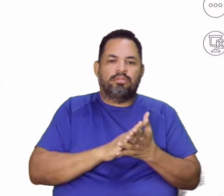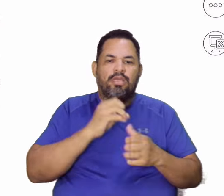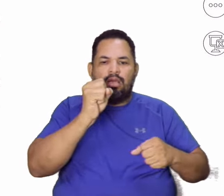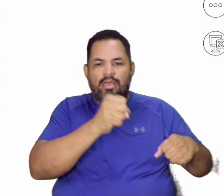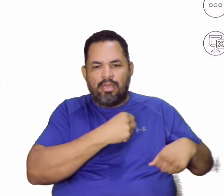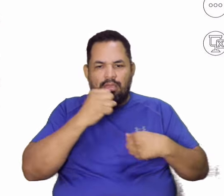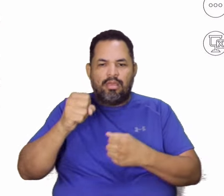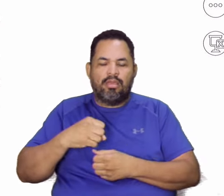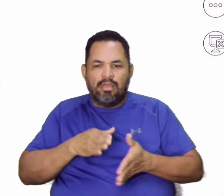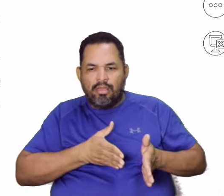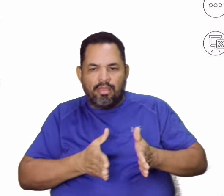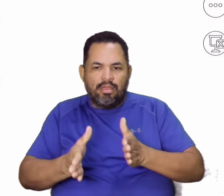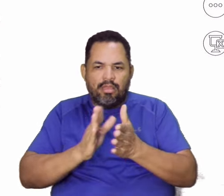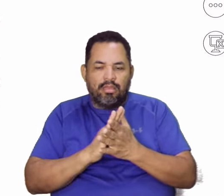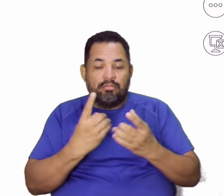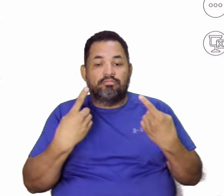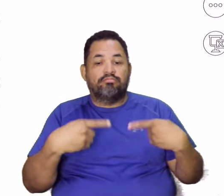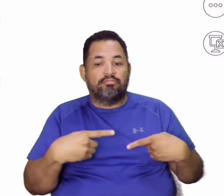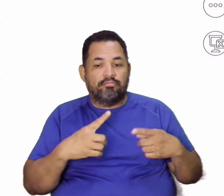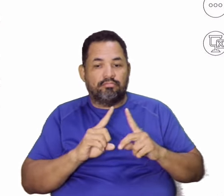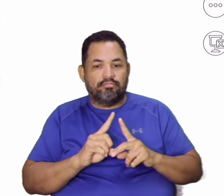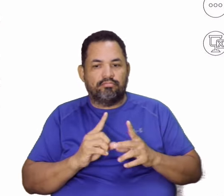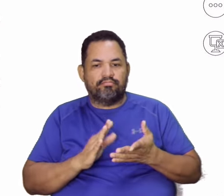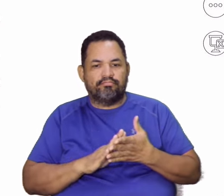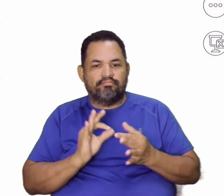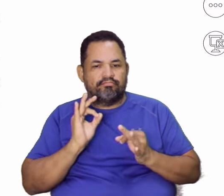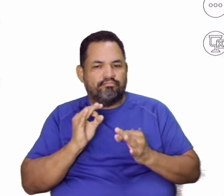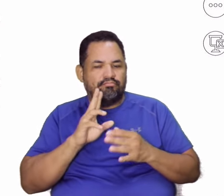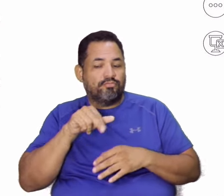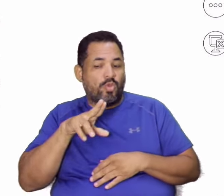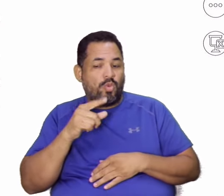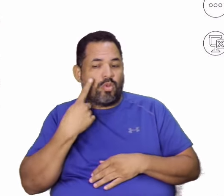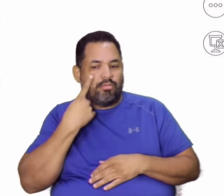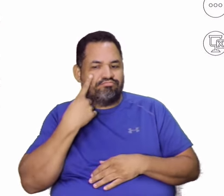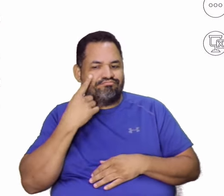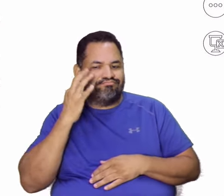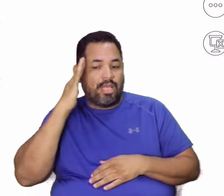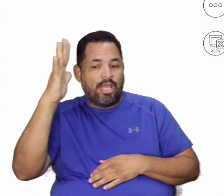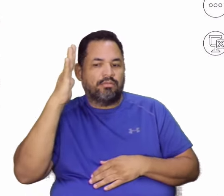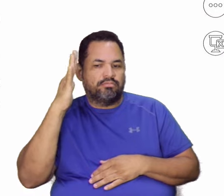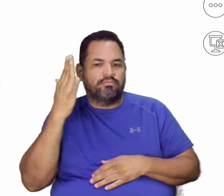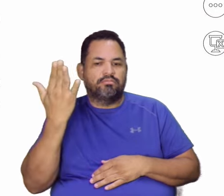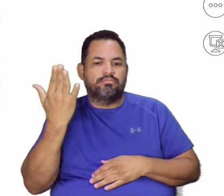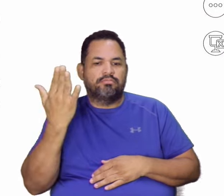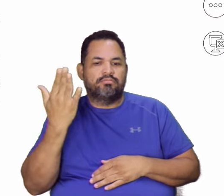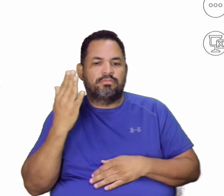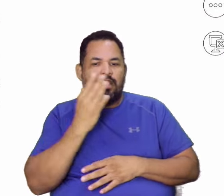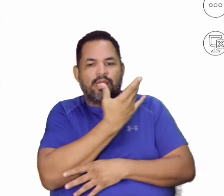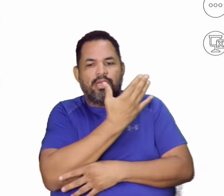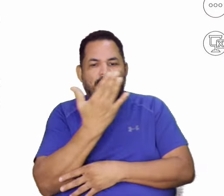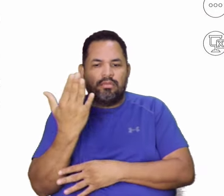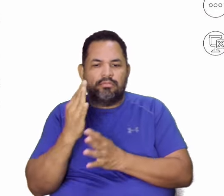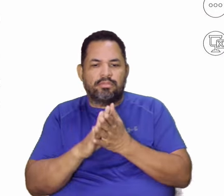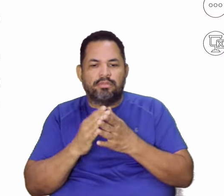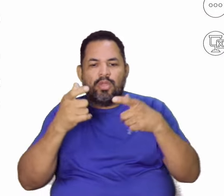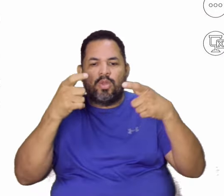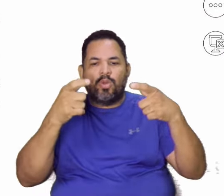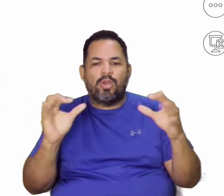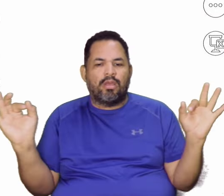Remar em rios te desafia de maneiras que você nunca imaginou a natureza ela é um